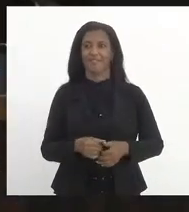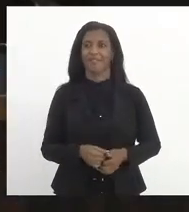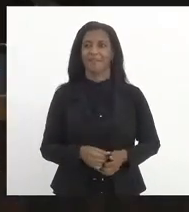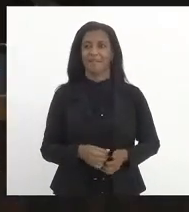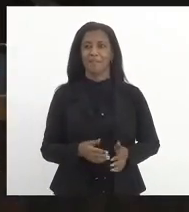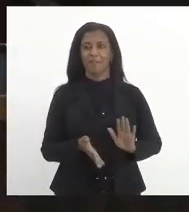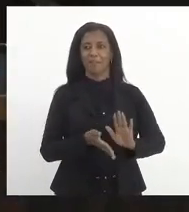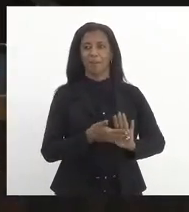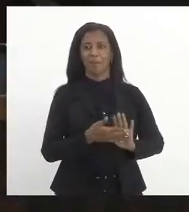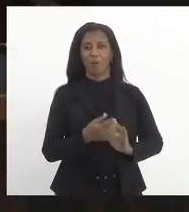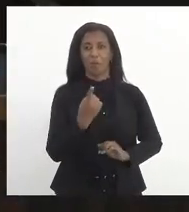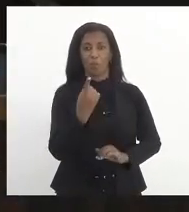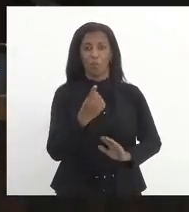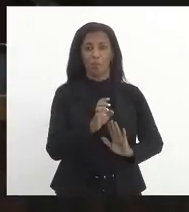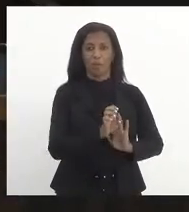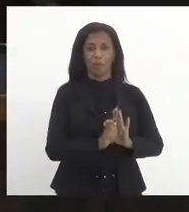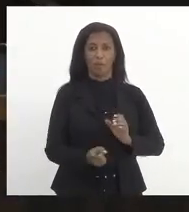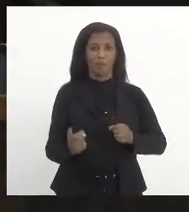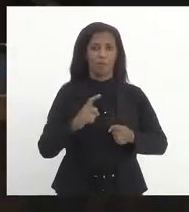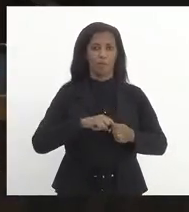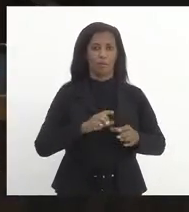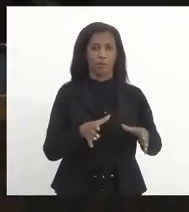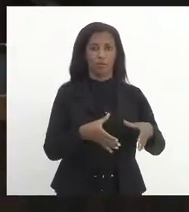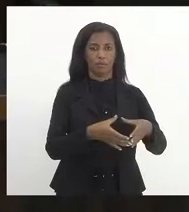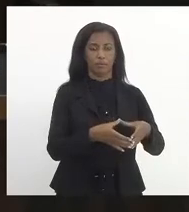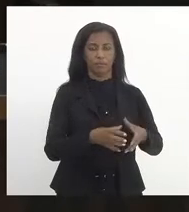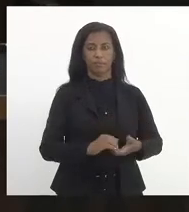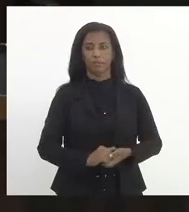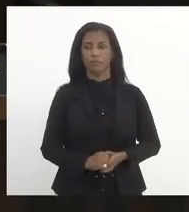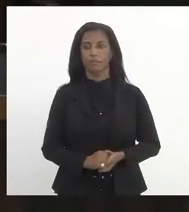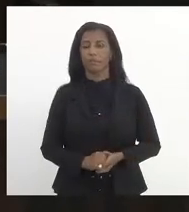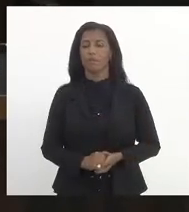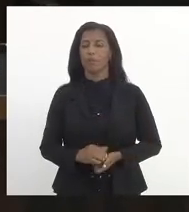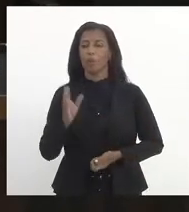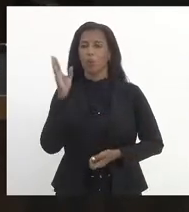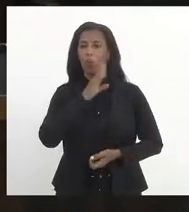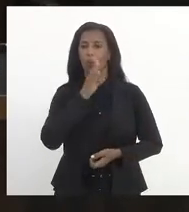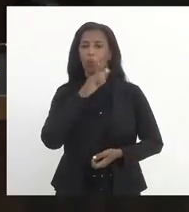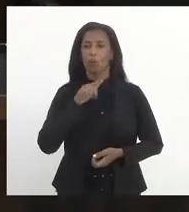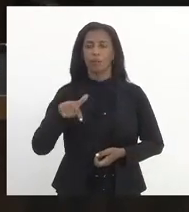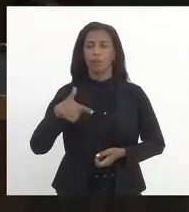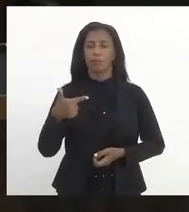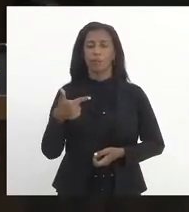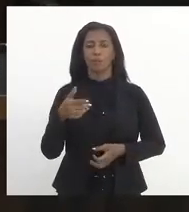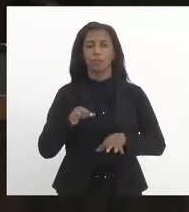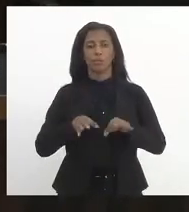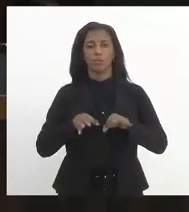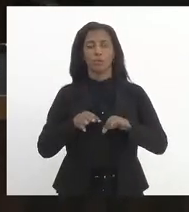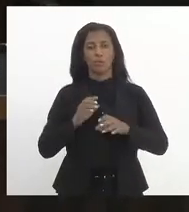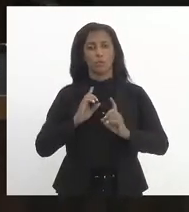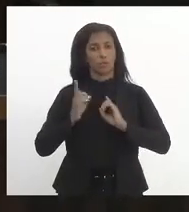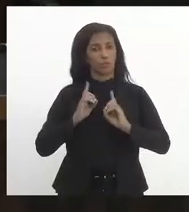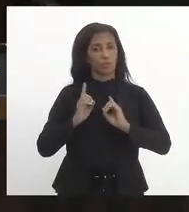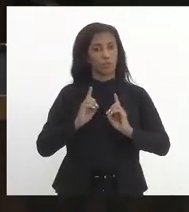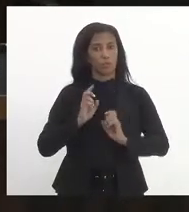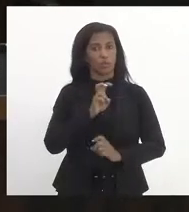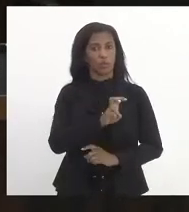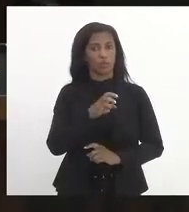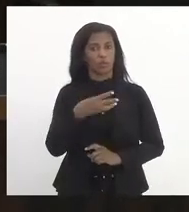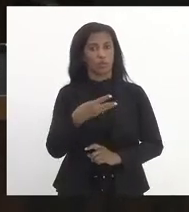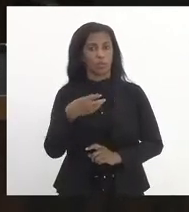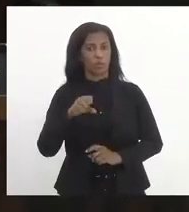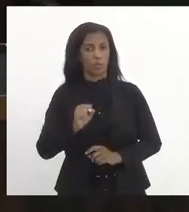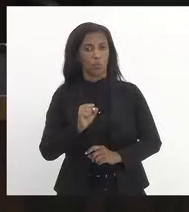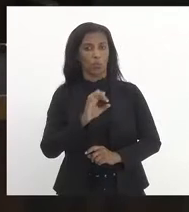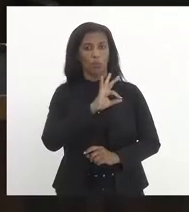Presidente, proposta recebeu uma emenda e retorna às comissões. Em tramitação ordinária, em segunda discussão, projeto de lei 538 de 19, de autoria da